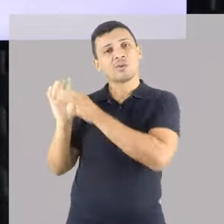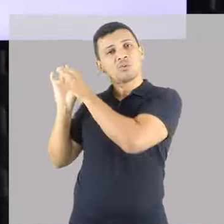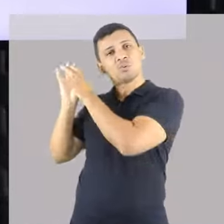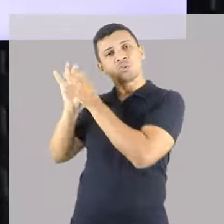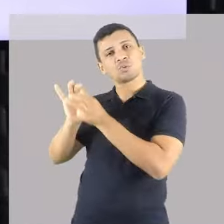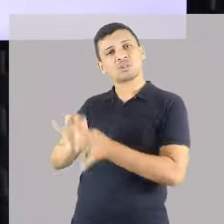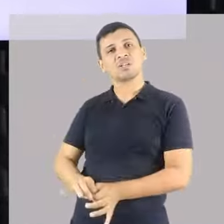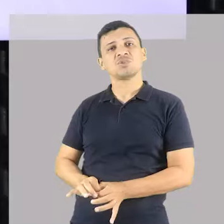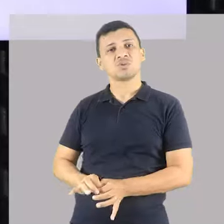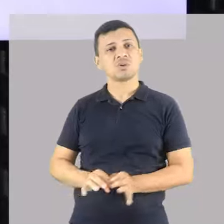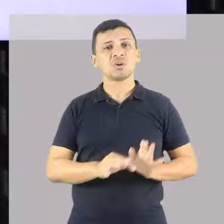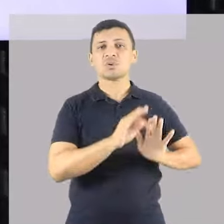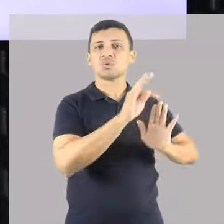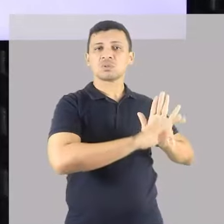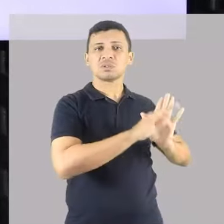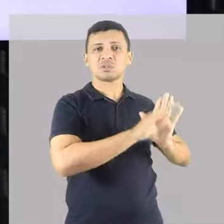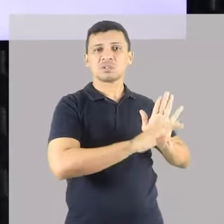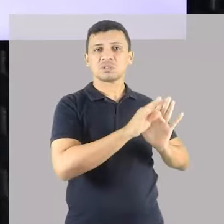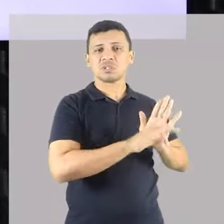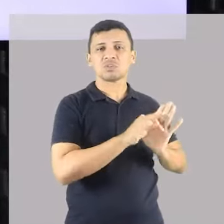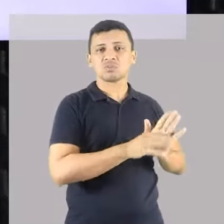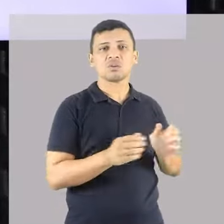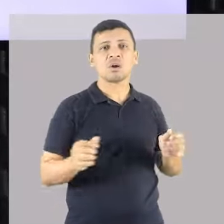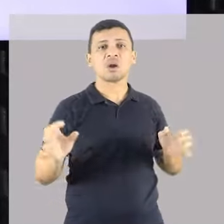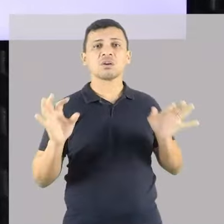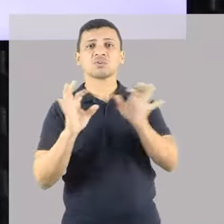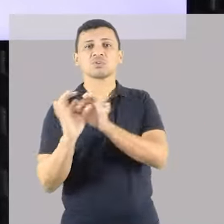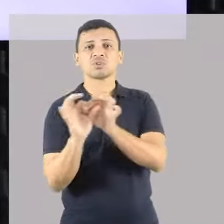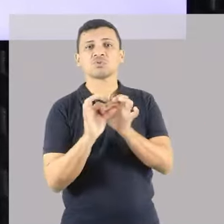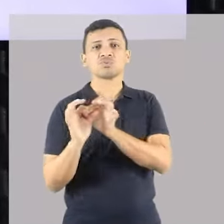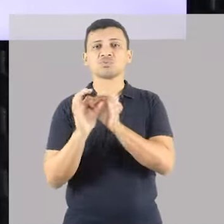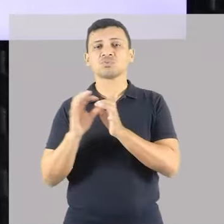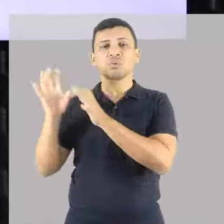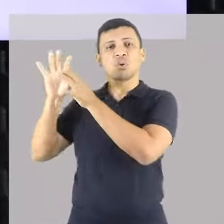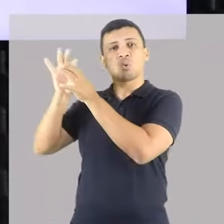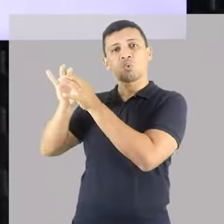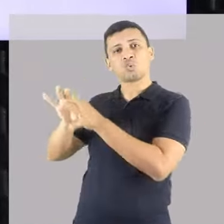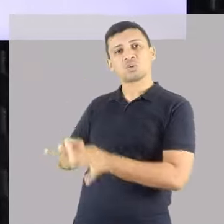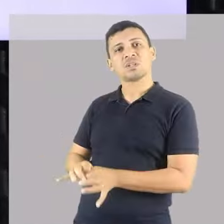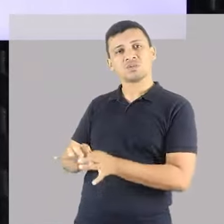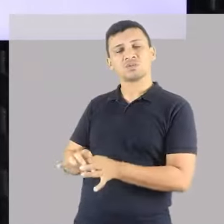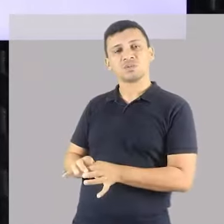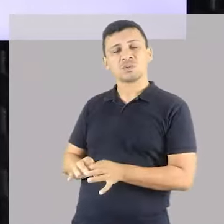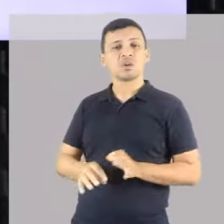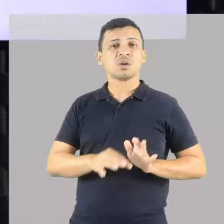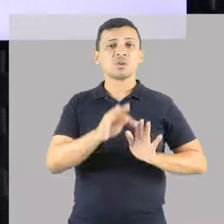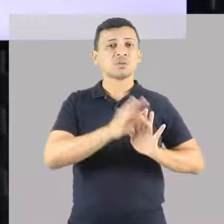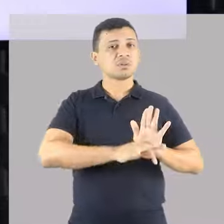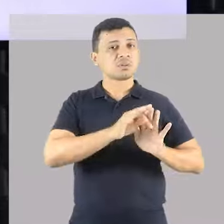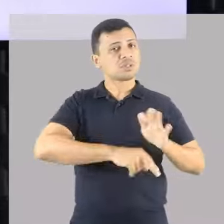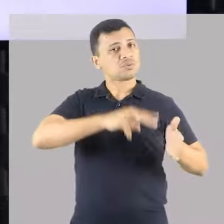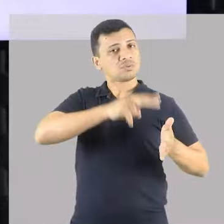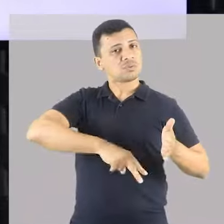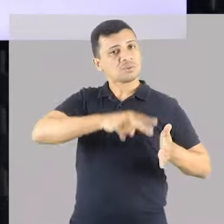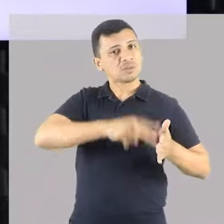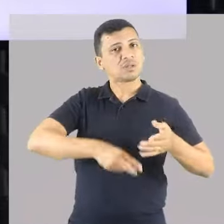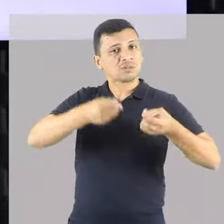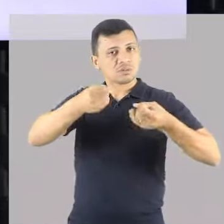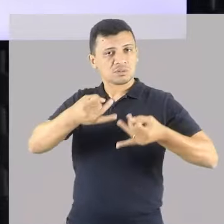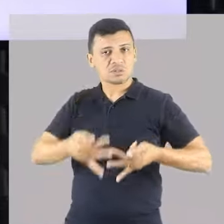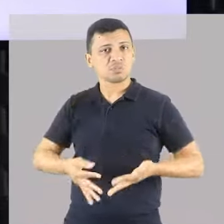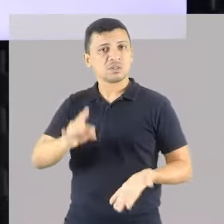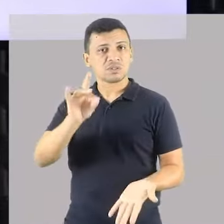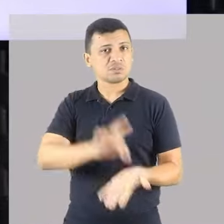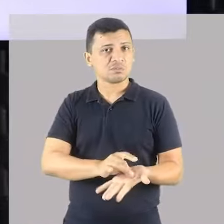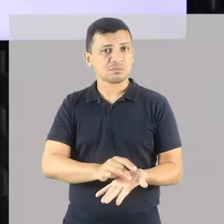texto ele está inserido num contexto E todas as vezes que eu leio um texto ele está falando sobre esse contexto sobre essa realidade se eu não